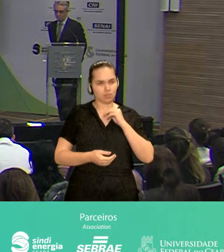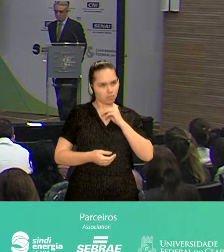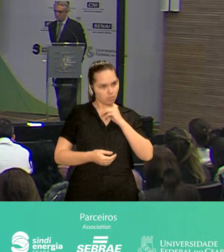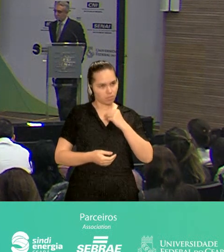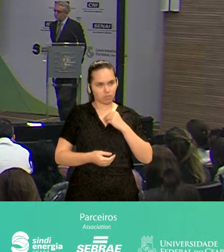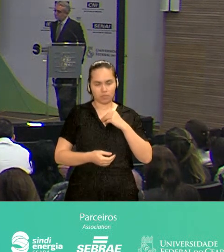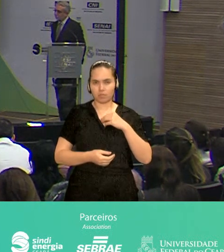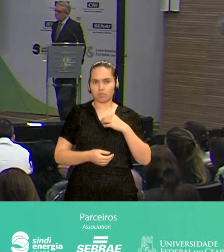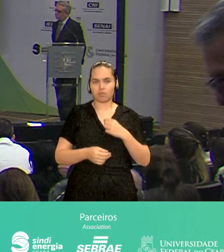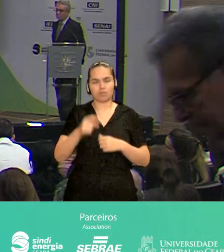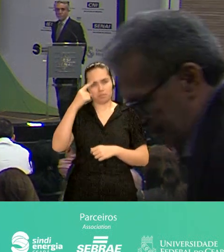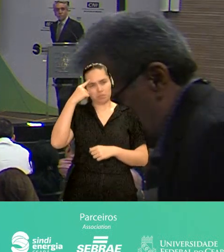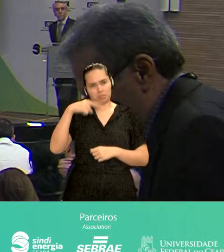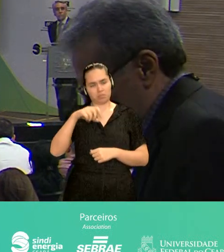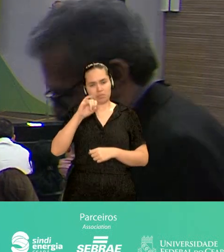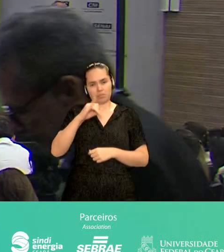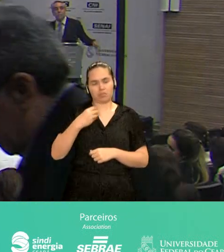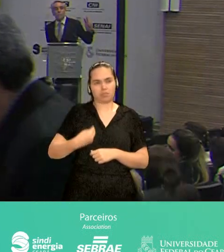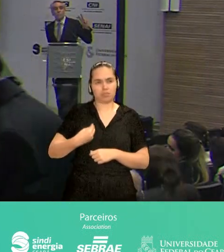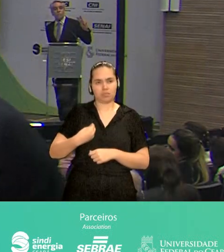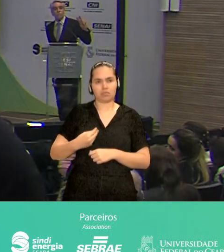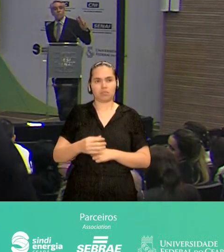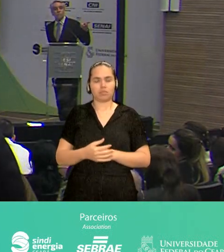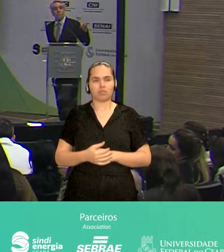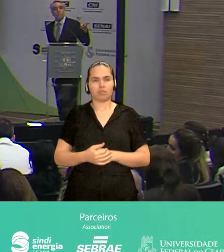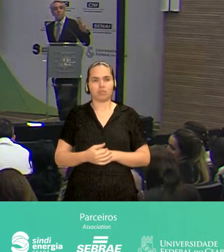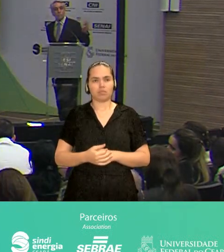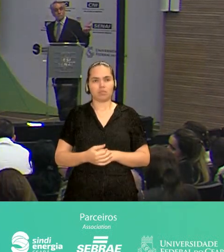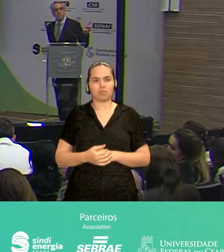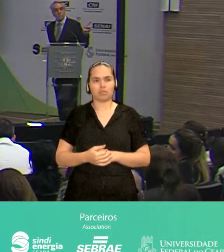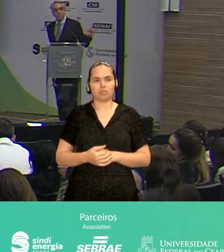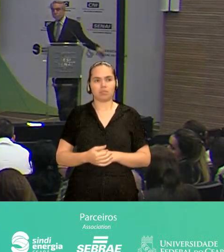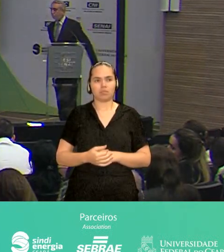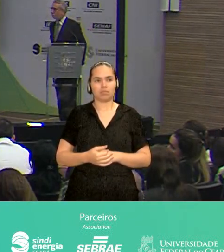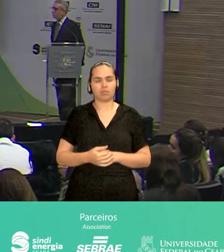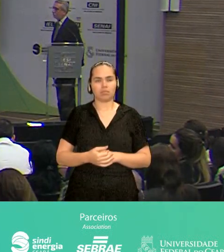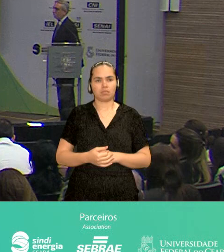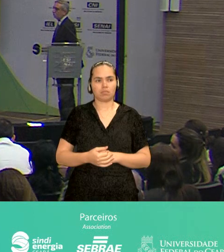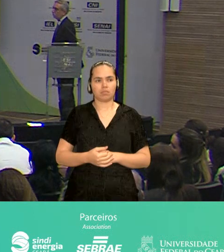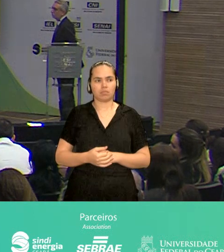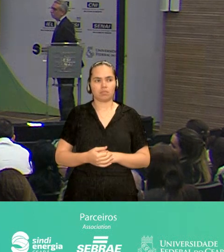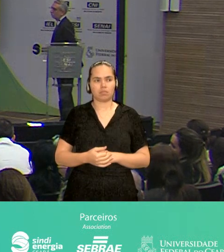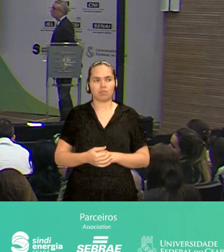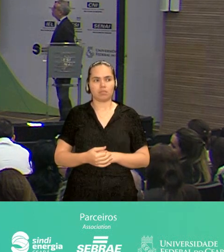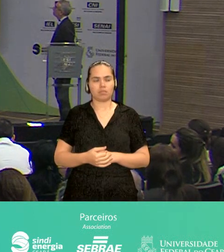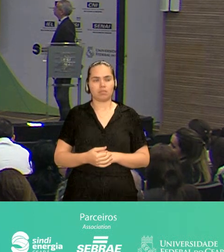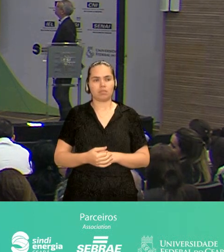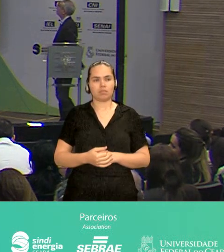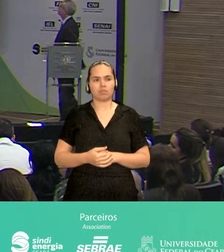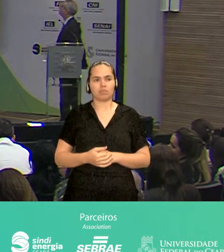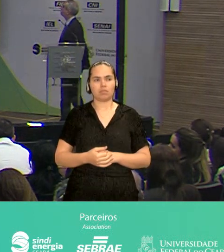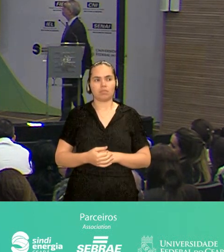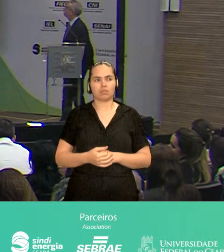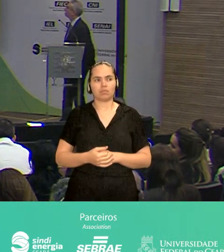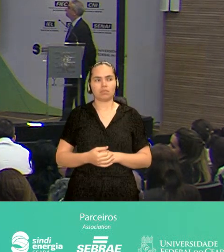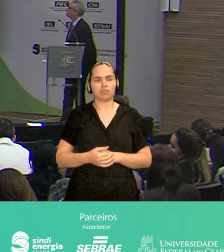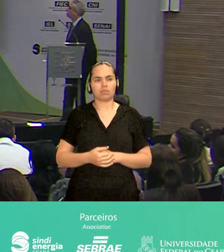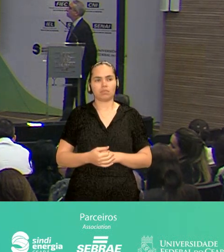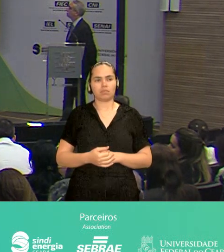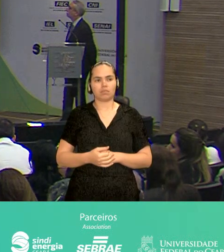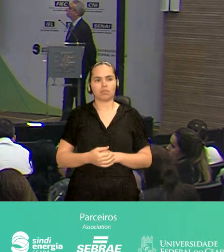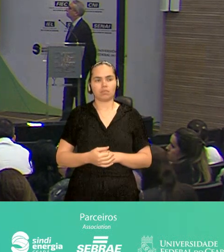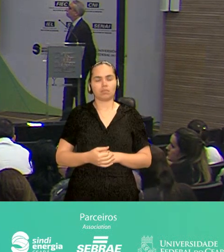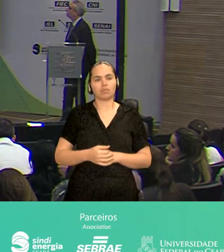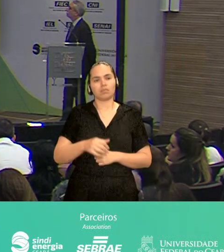I don't know if Mr. Kamar is online. Well, não sei se você quer but colocar alguma Mr. coisa mais Luis, sobre a questão you da want to água, comment que é muito something importante about aqui para o water?